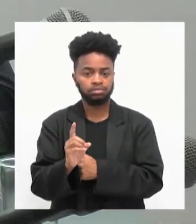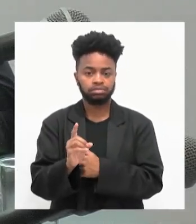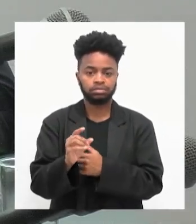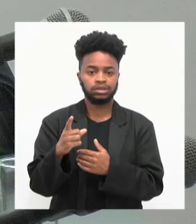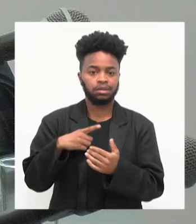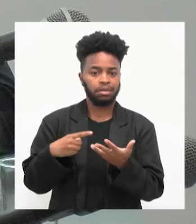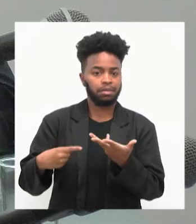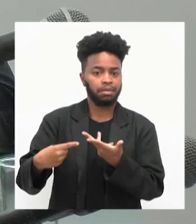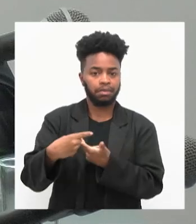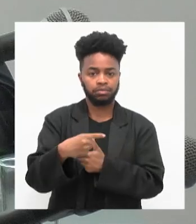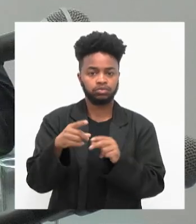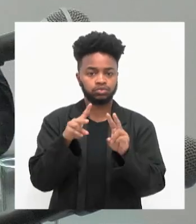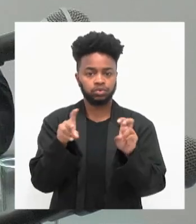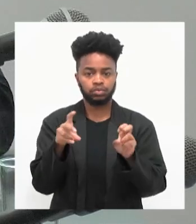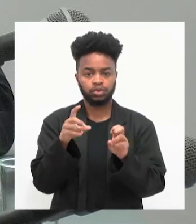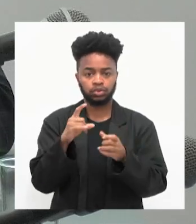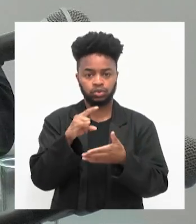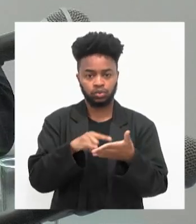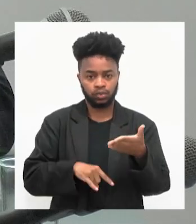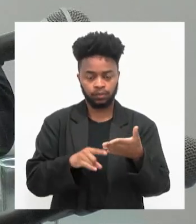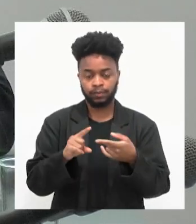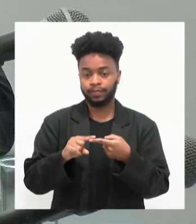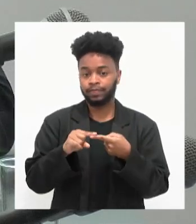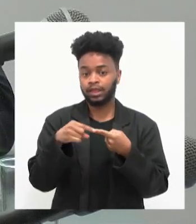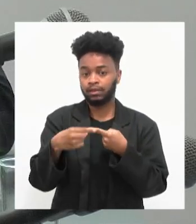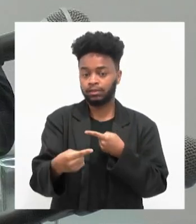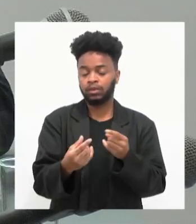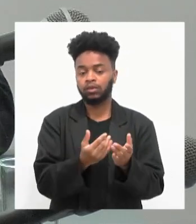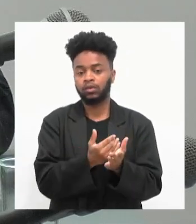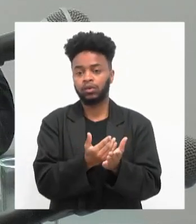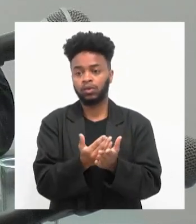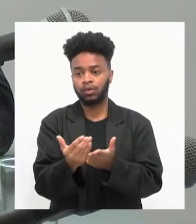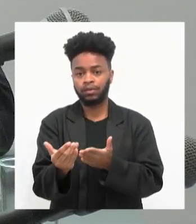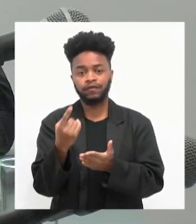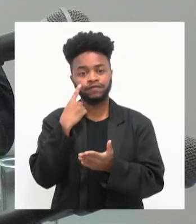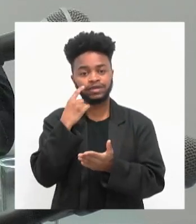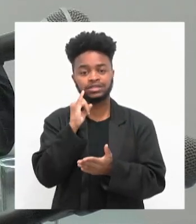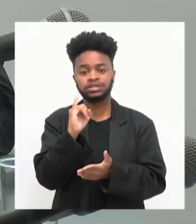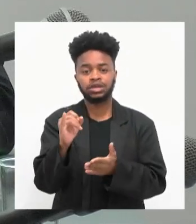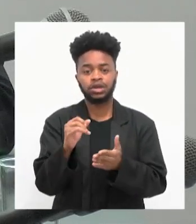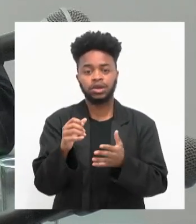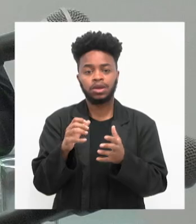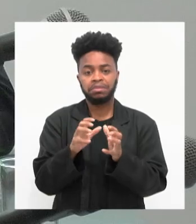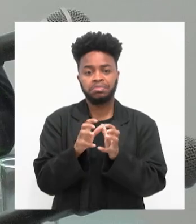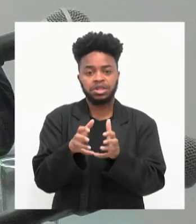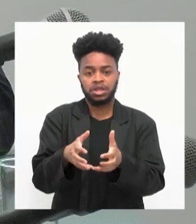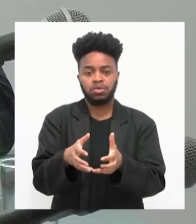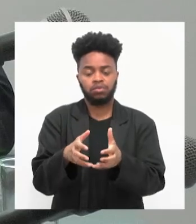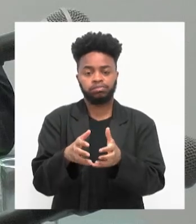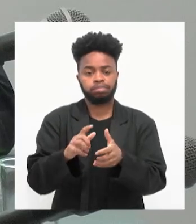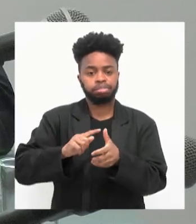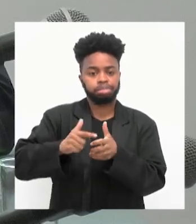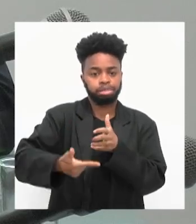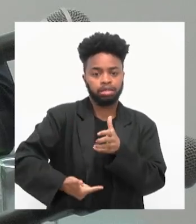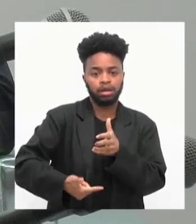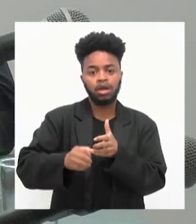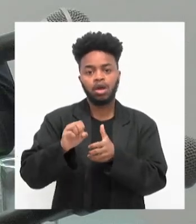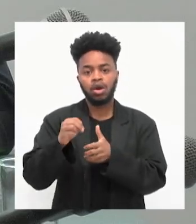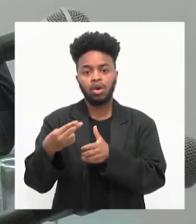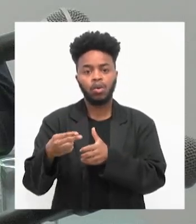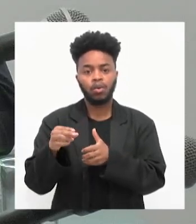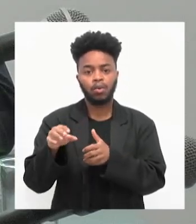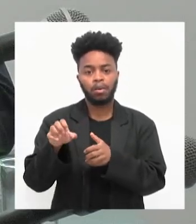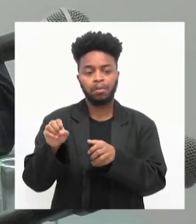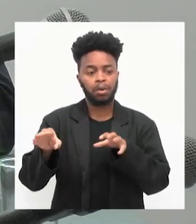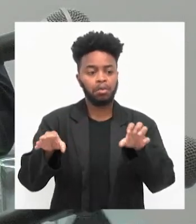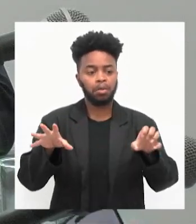com o documento em dia. Depois começa a fazer se está com pneu careca, se está com lanterna queimada. E aí começa a fazer da